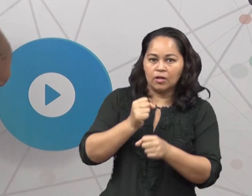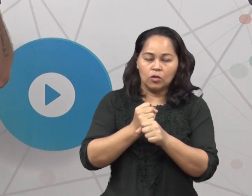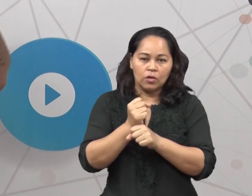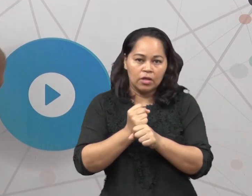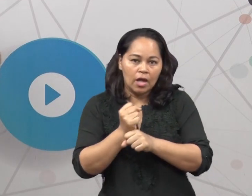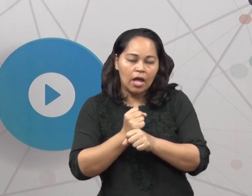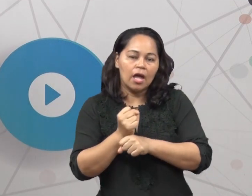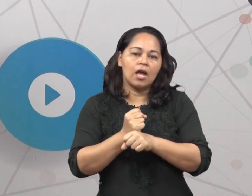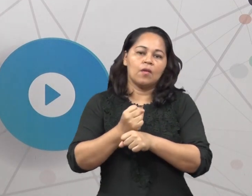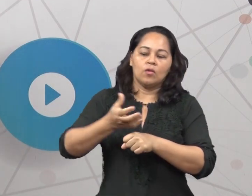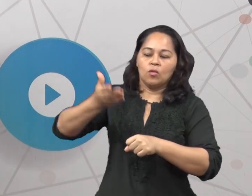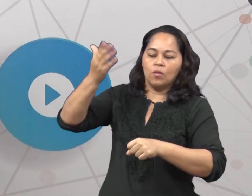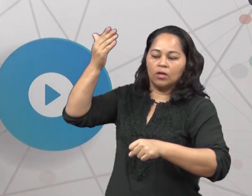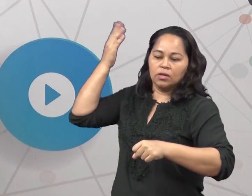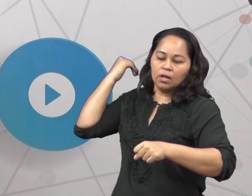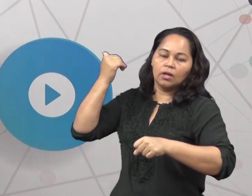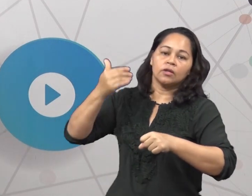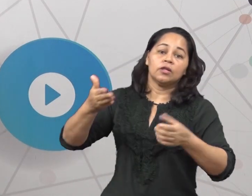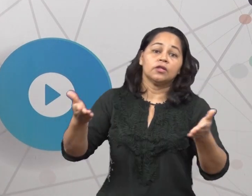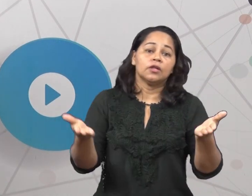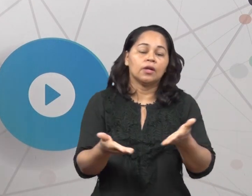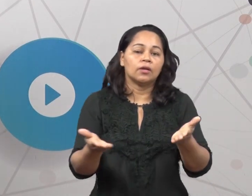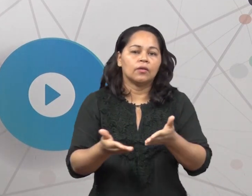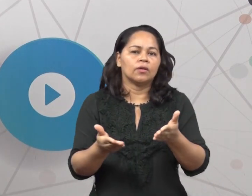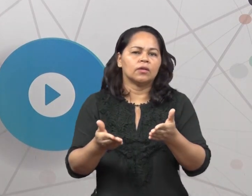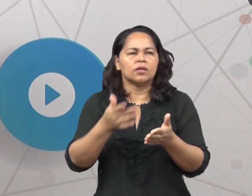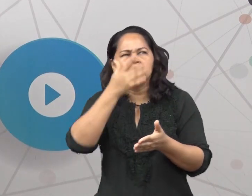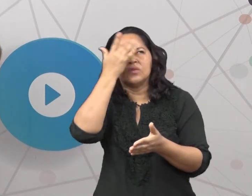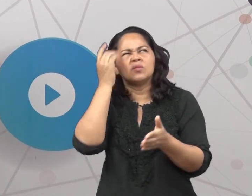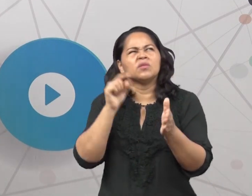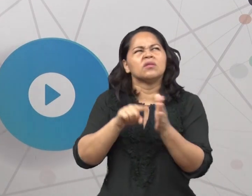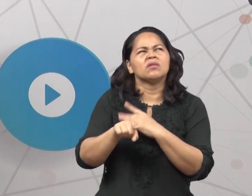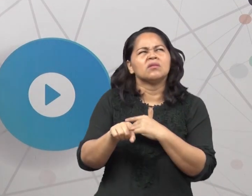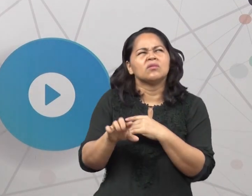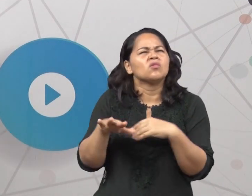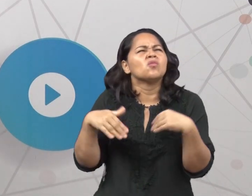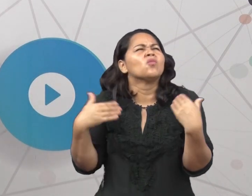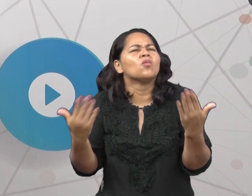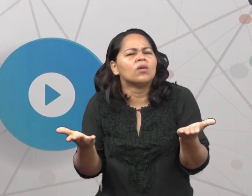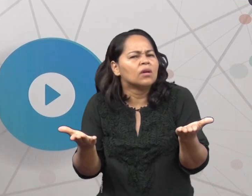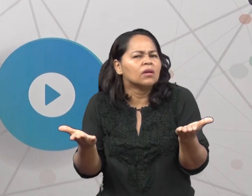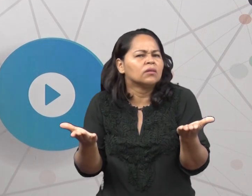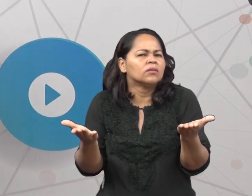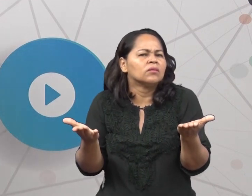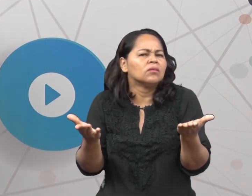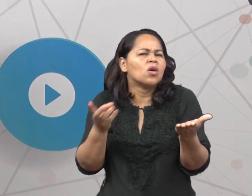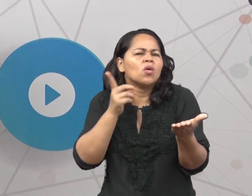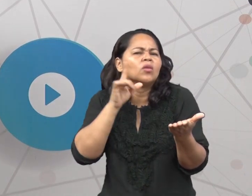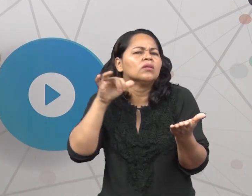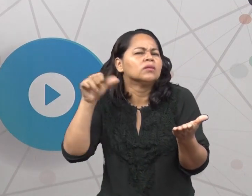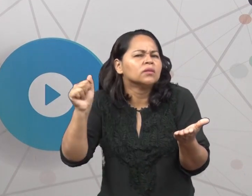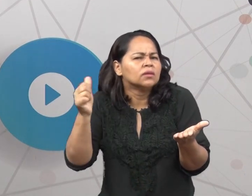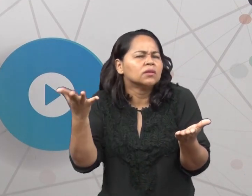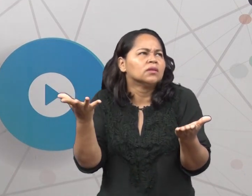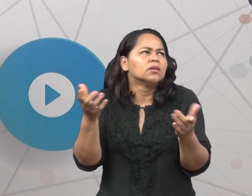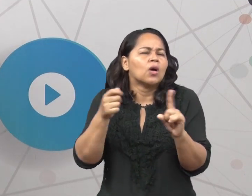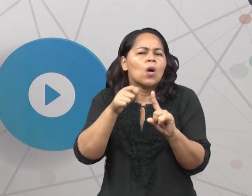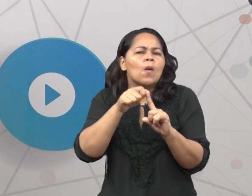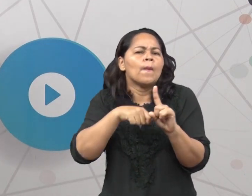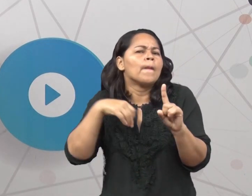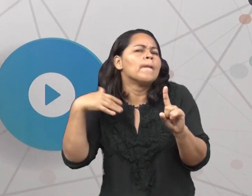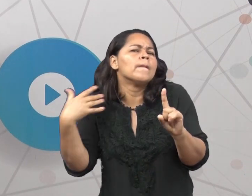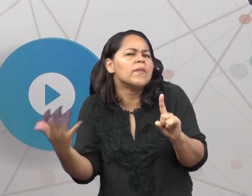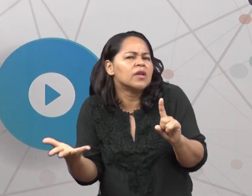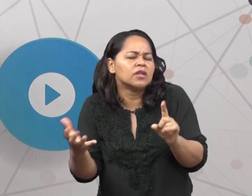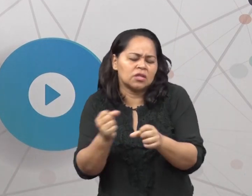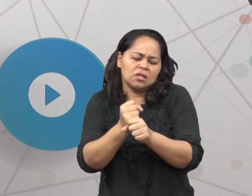histórias para contar do outro ano. E sempre vão perguntar o quê? Quando foi isso? Que dia foi isso? Em que mês foi isso? Em